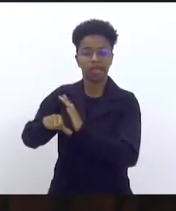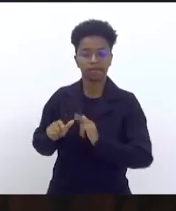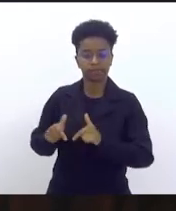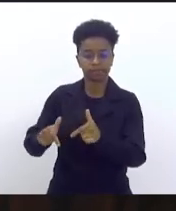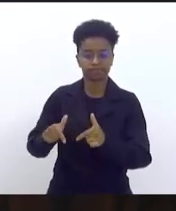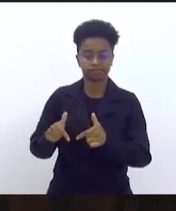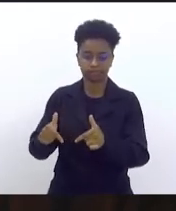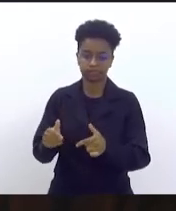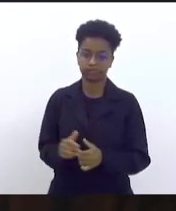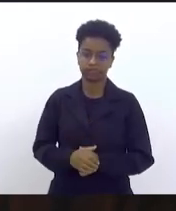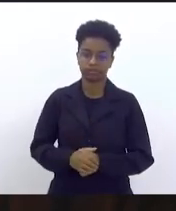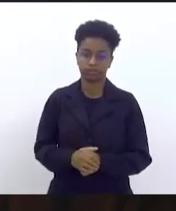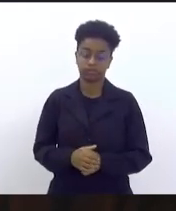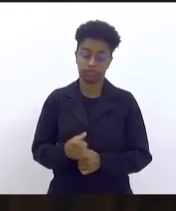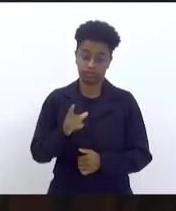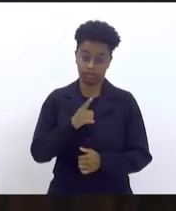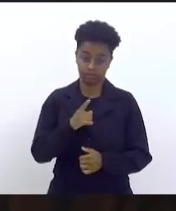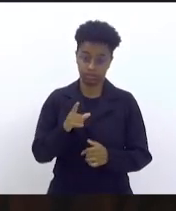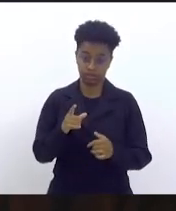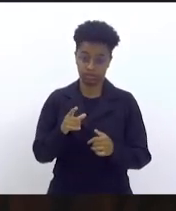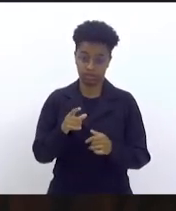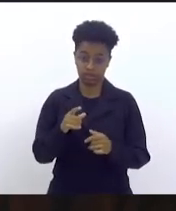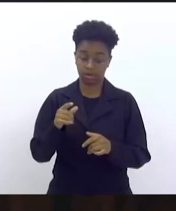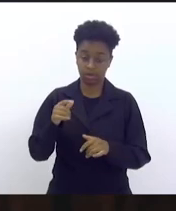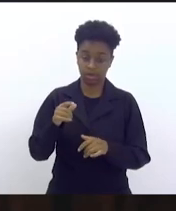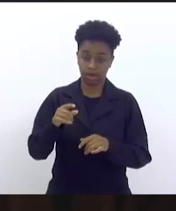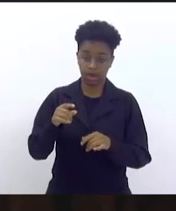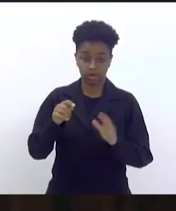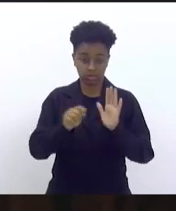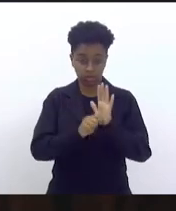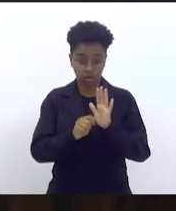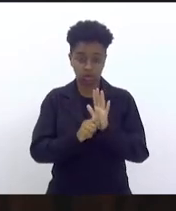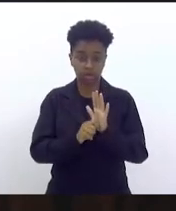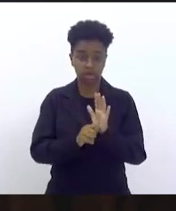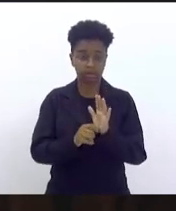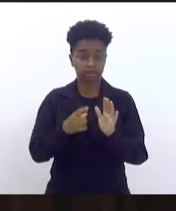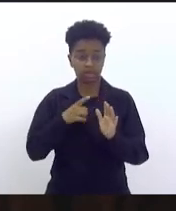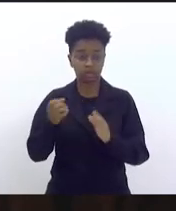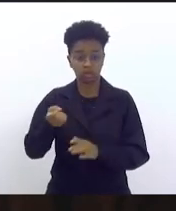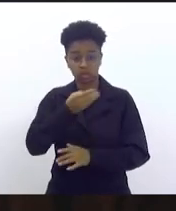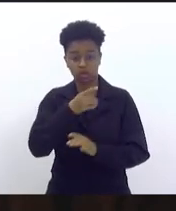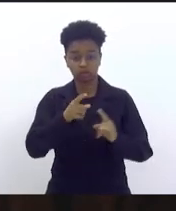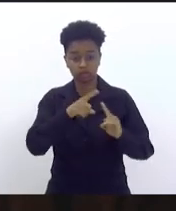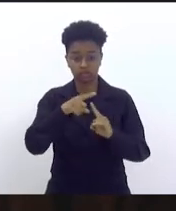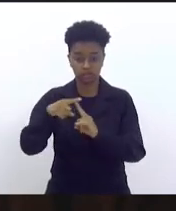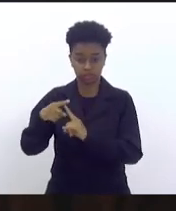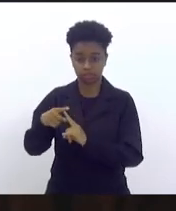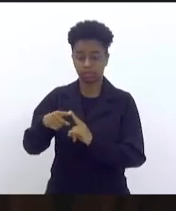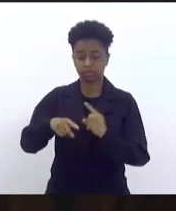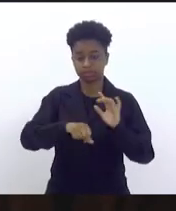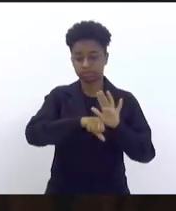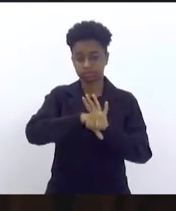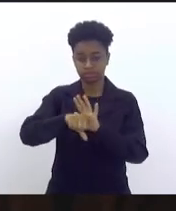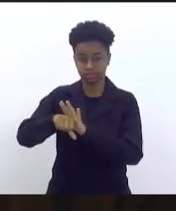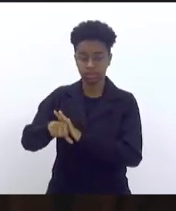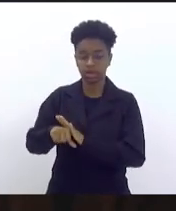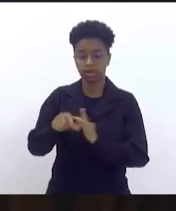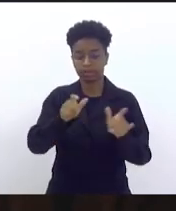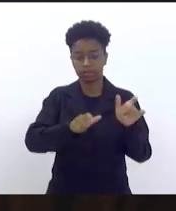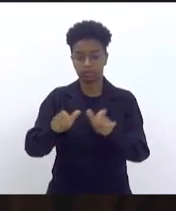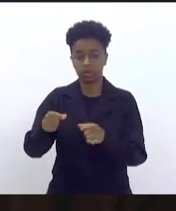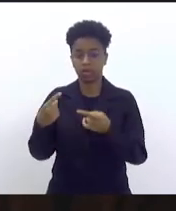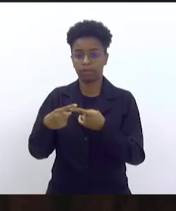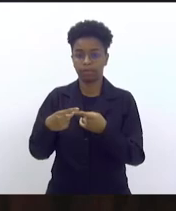substância que produz um novo tipo de criminosos que age como que se a vida dele dependesse completamente